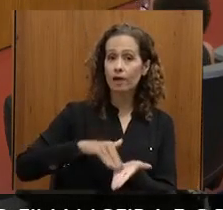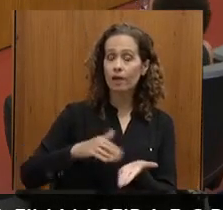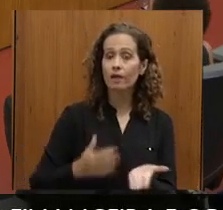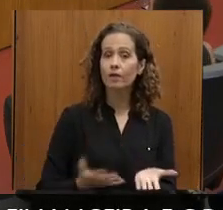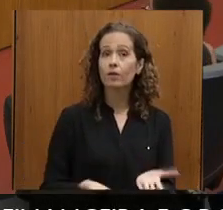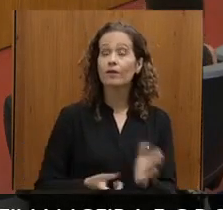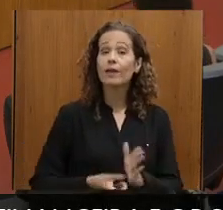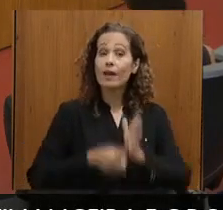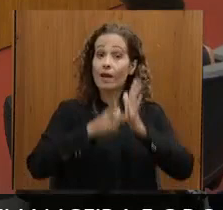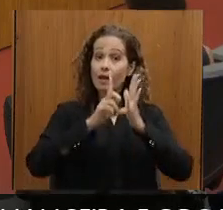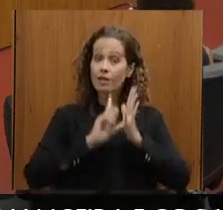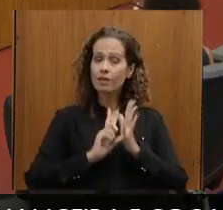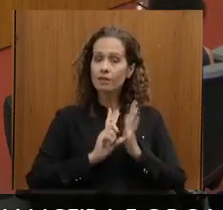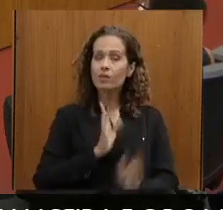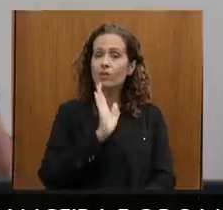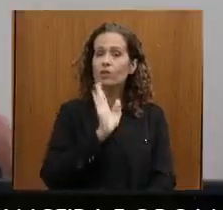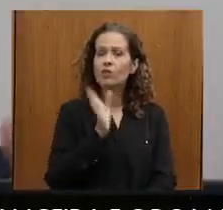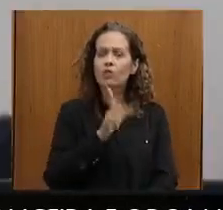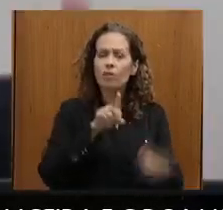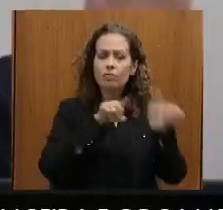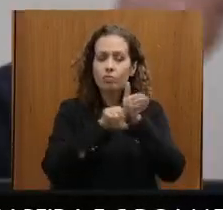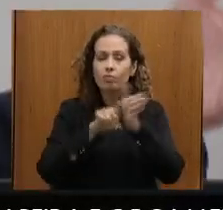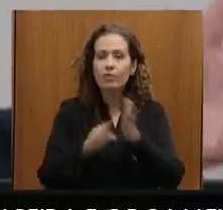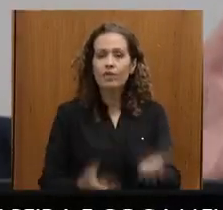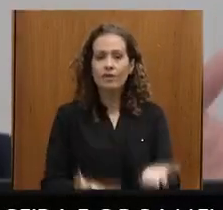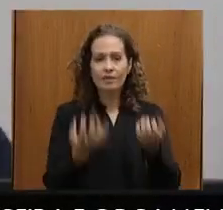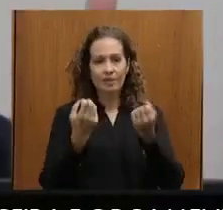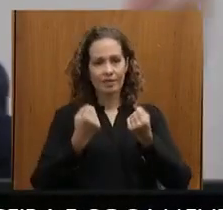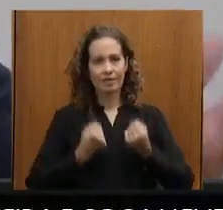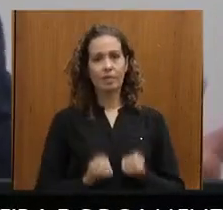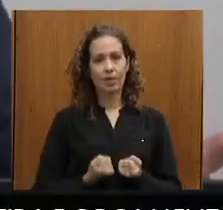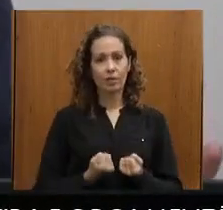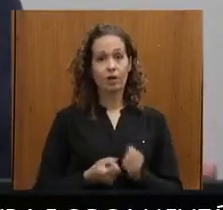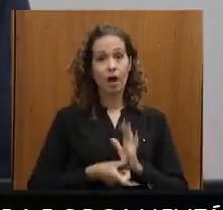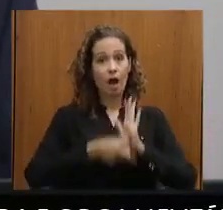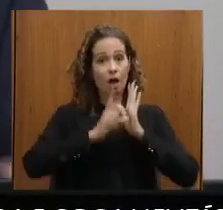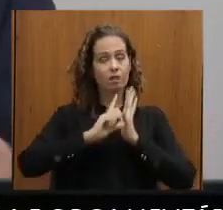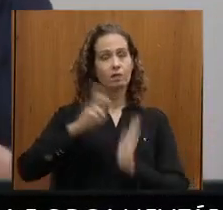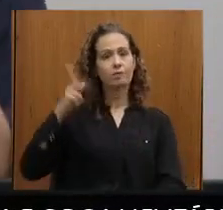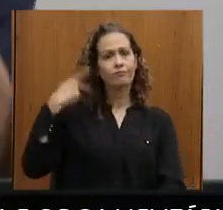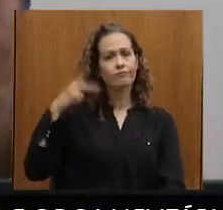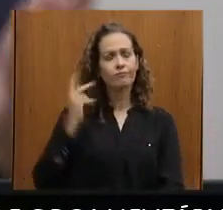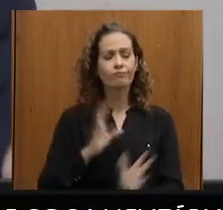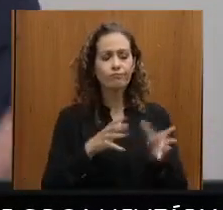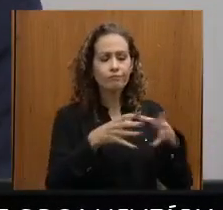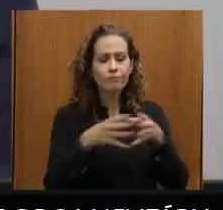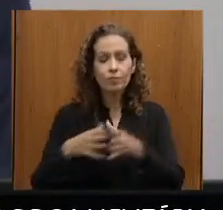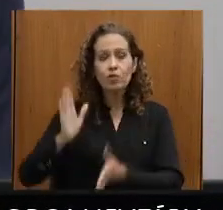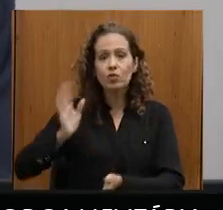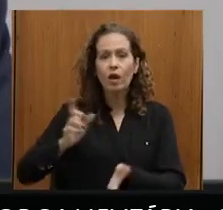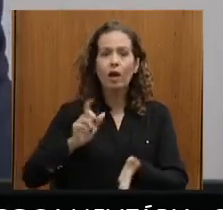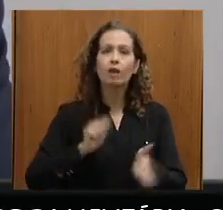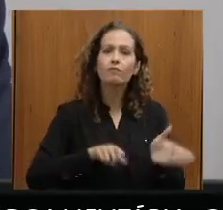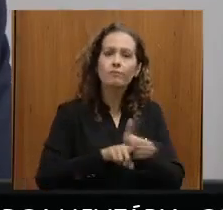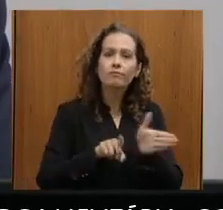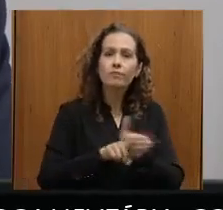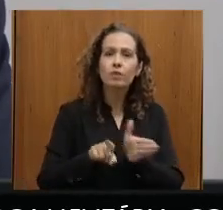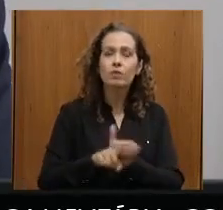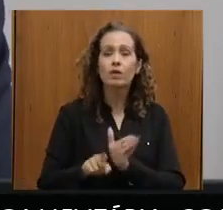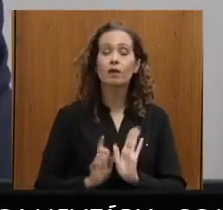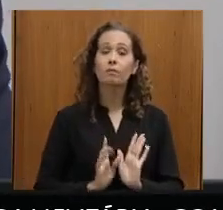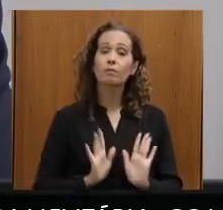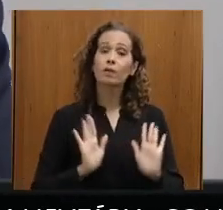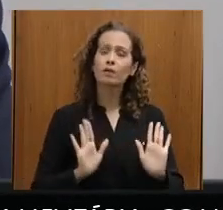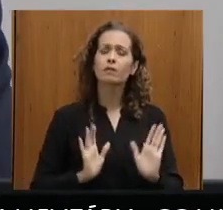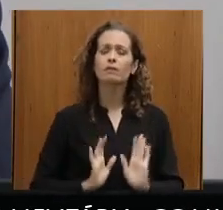com antecedência as questões que foram postas pelos parlamentares, pelas comissões. Mas tendo a participação do grupo que está